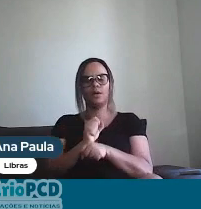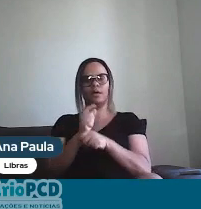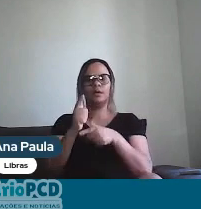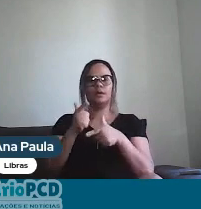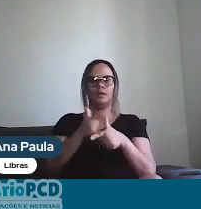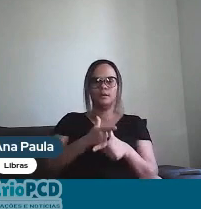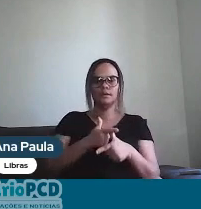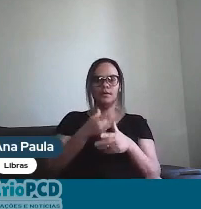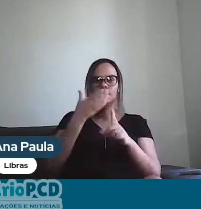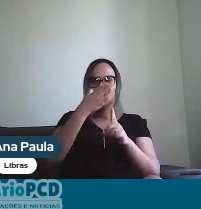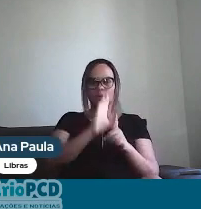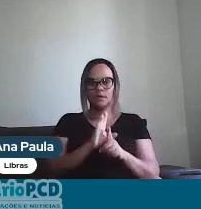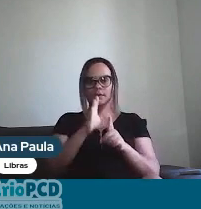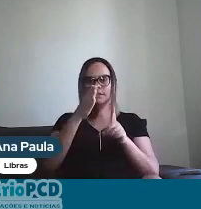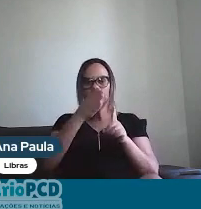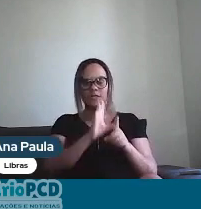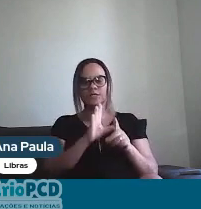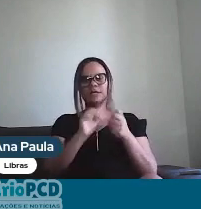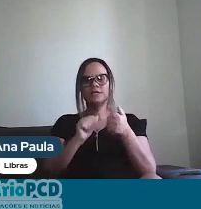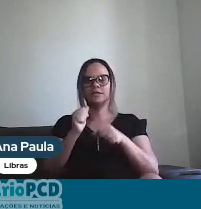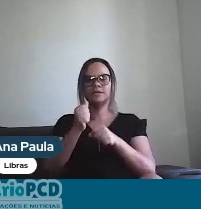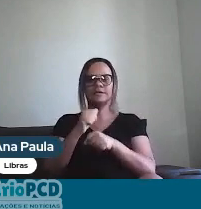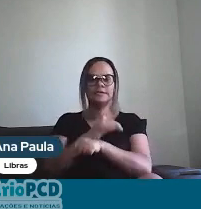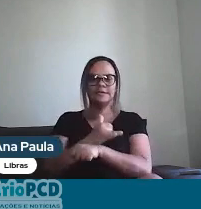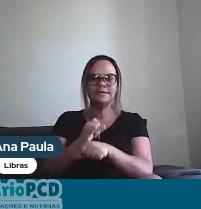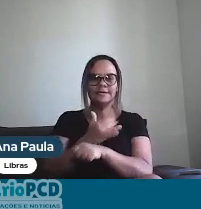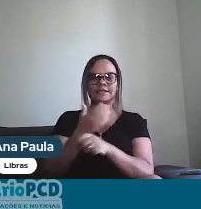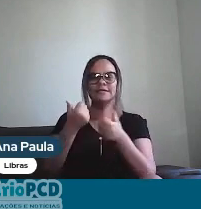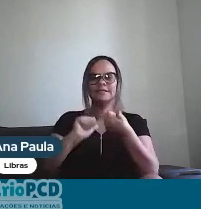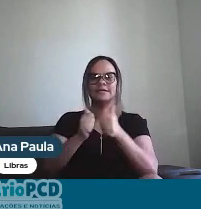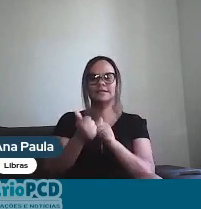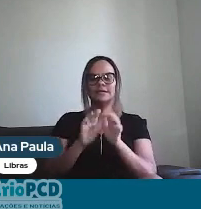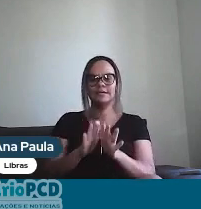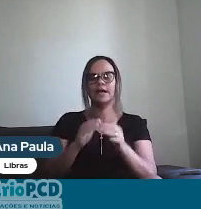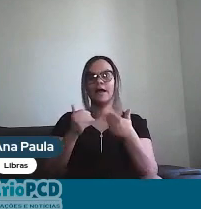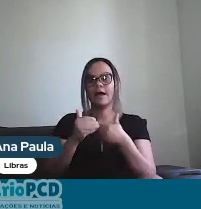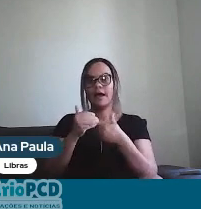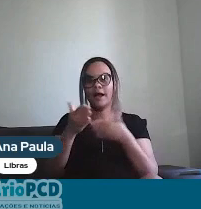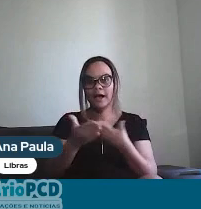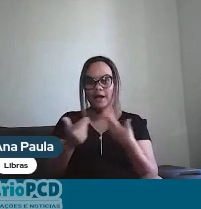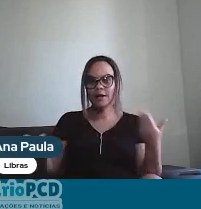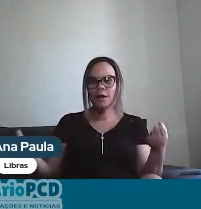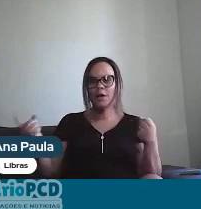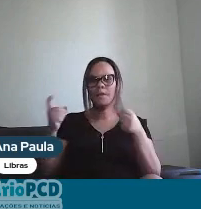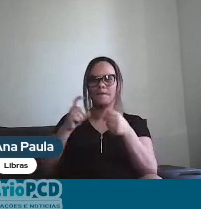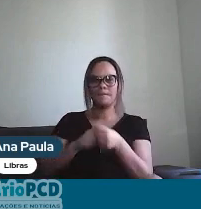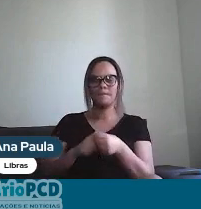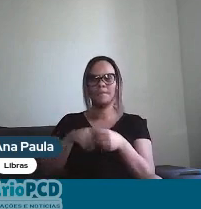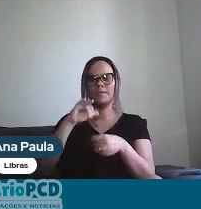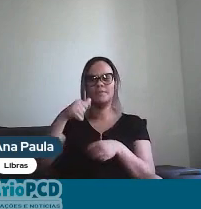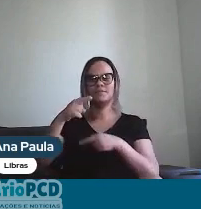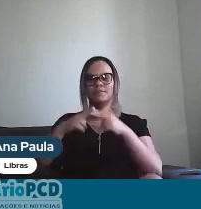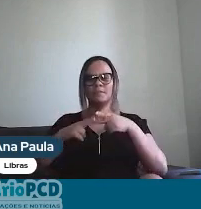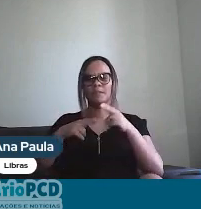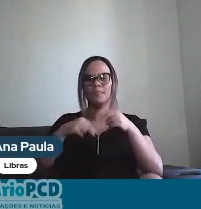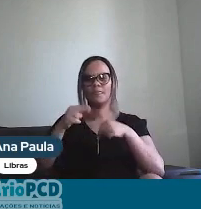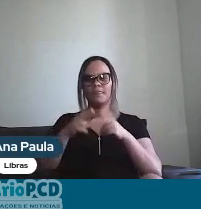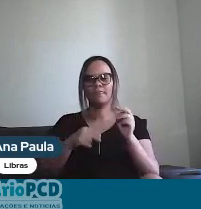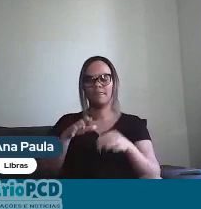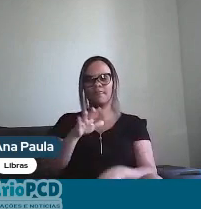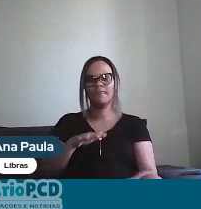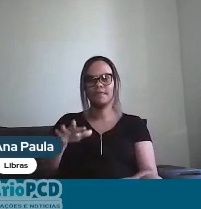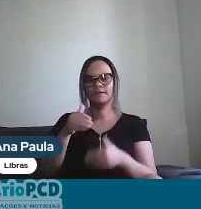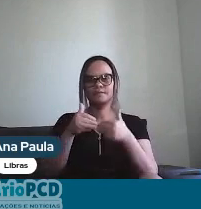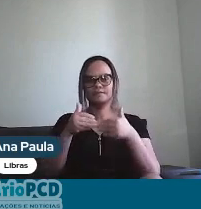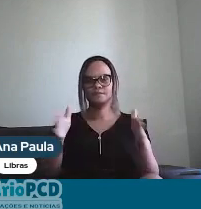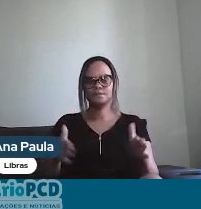a implementação desse sistema de avaliação. Felizmente, estamos retomando isso, como você disse bem, desde junho, né? A gente teve um seminário de